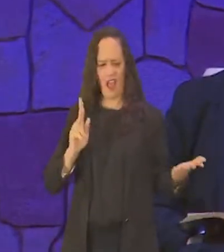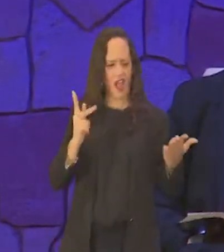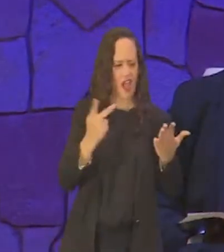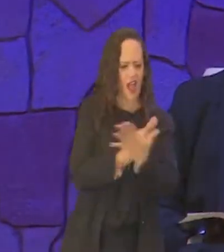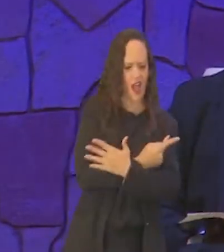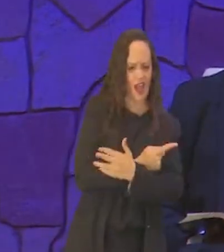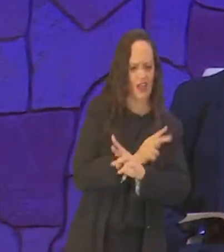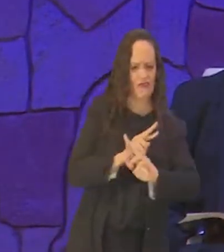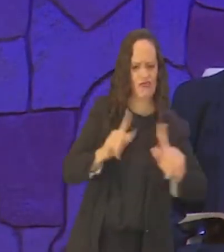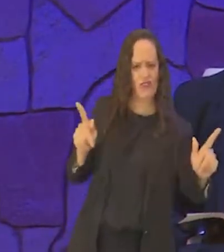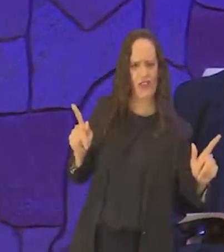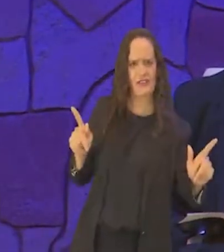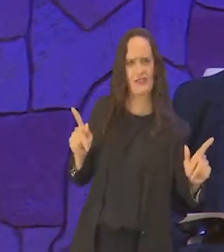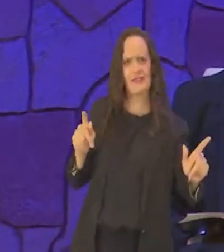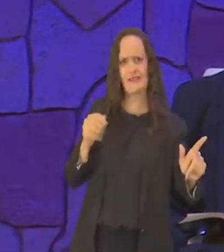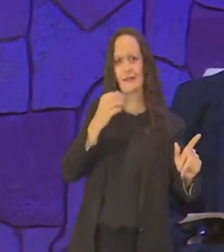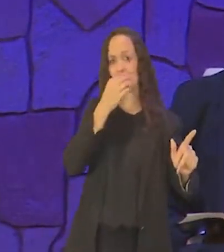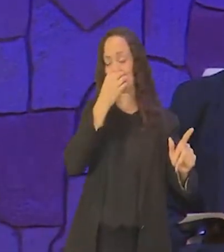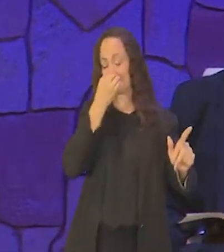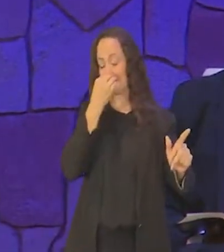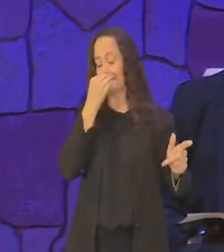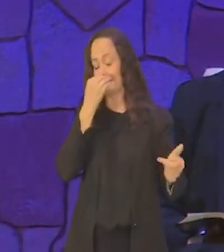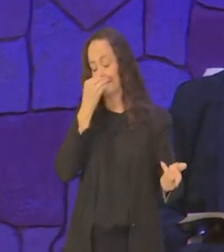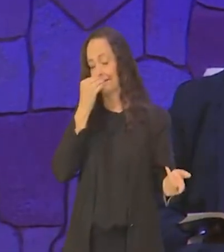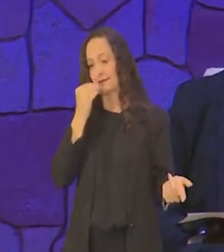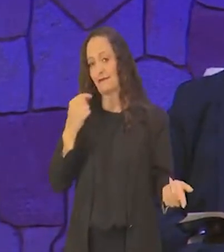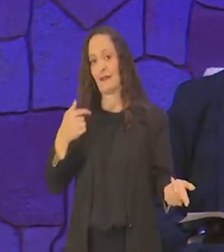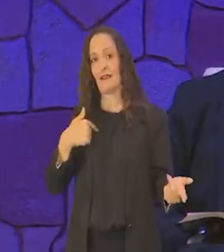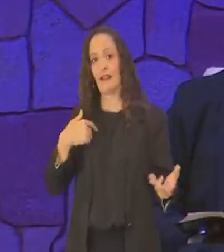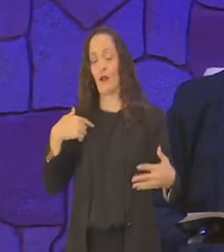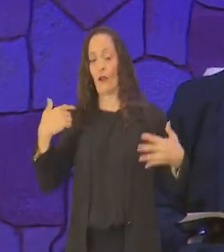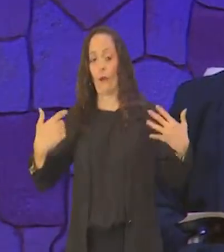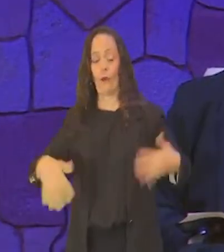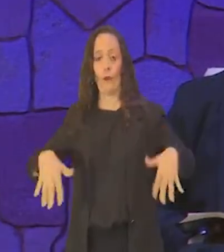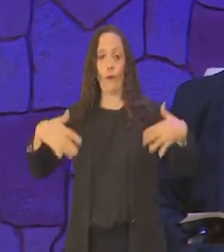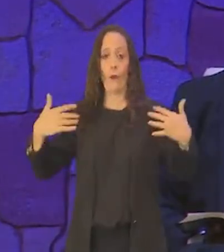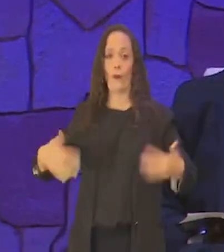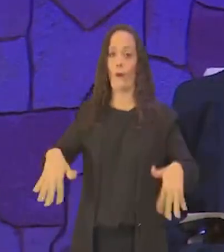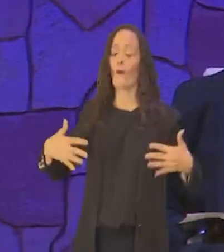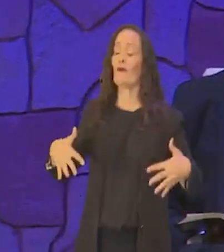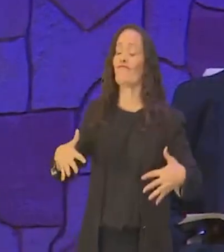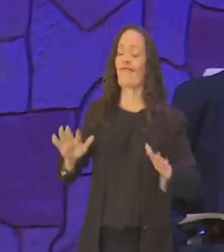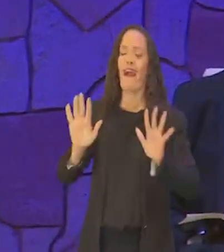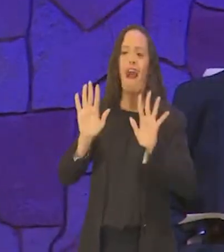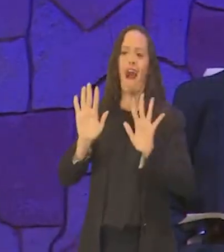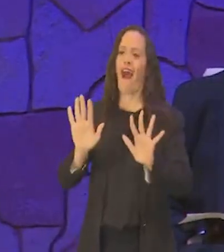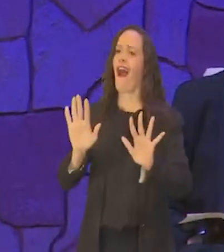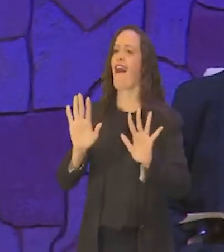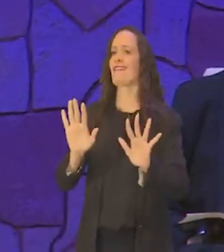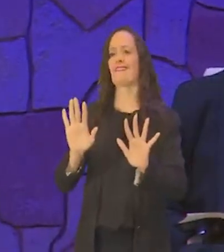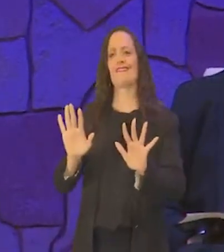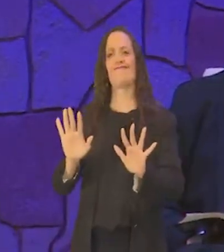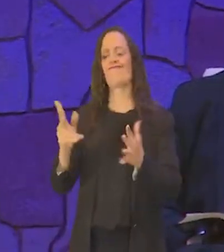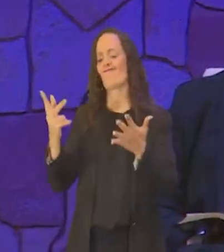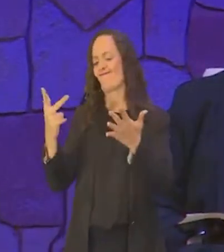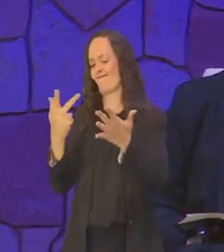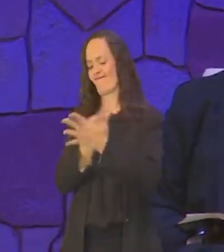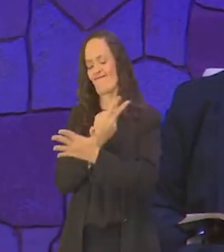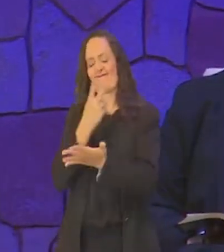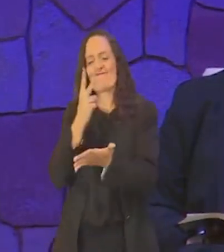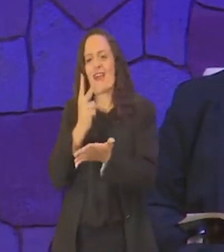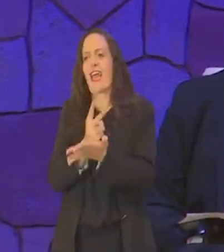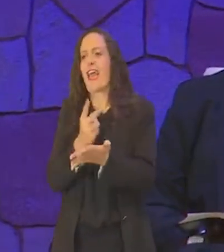questão que foge completamente do controle. Isso acontece conosco porque, por mais que